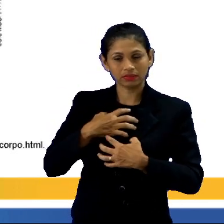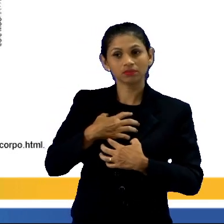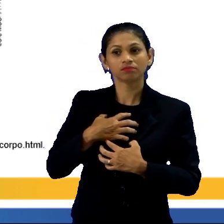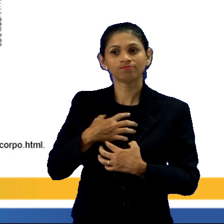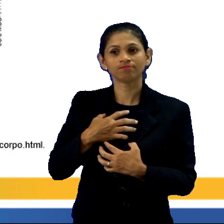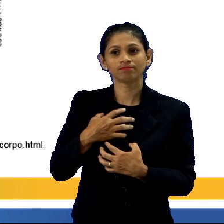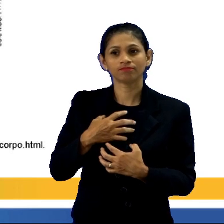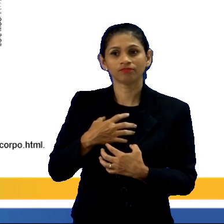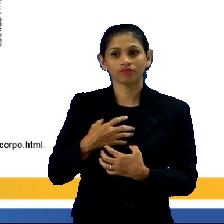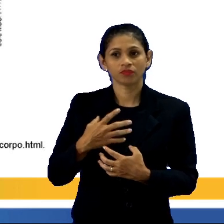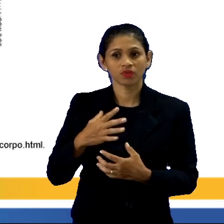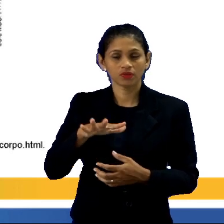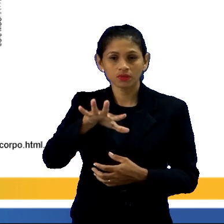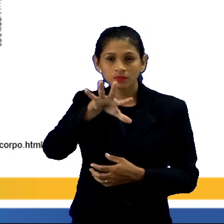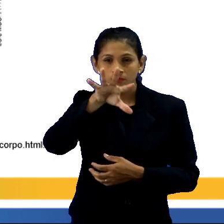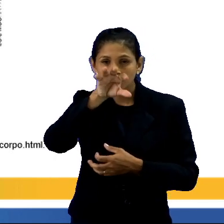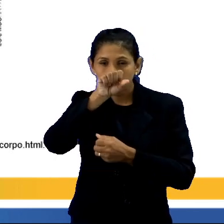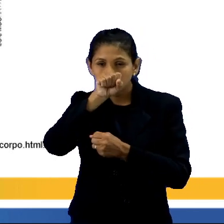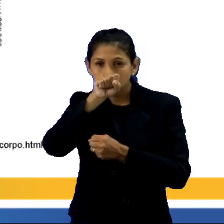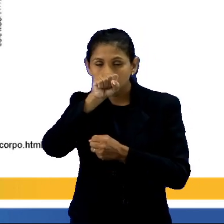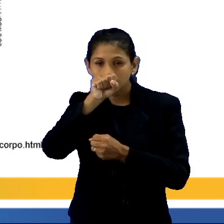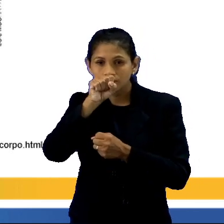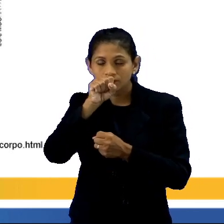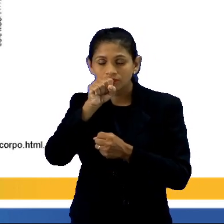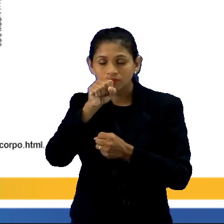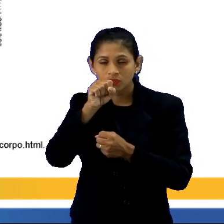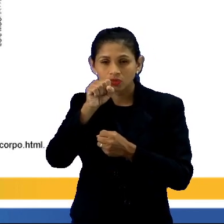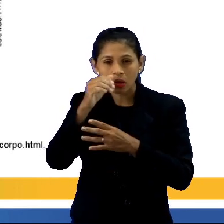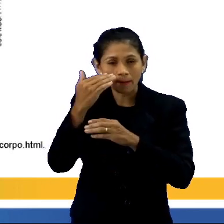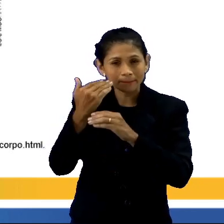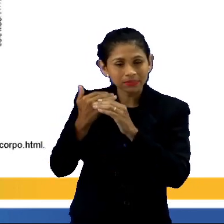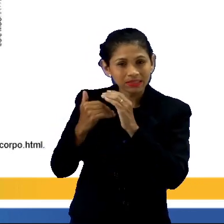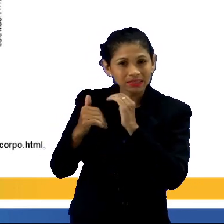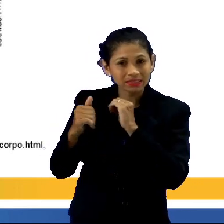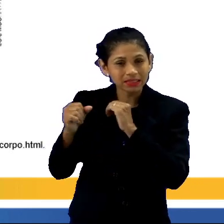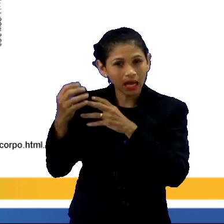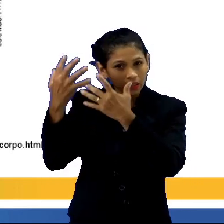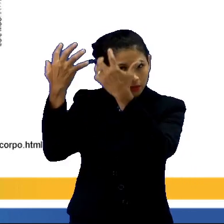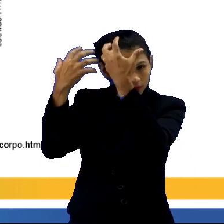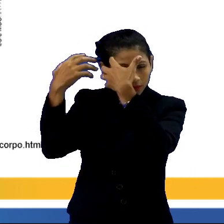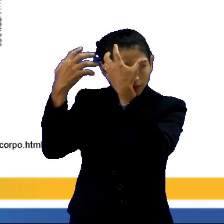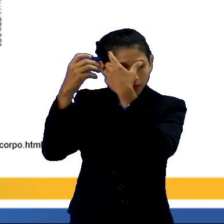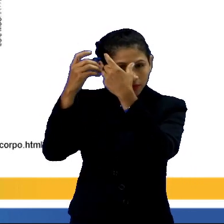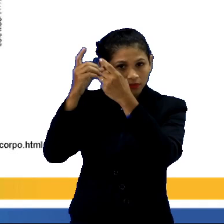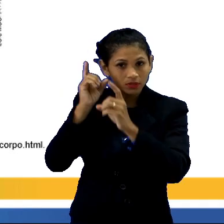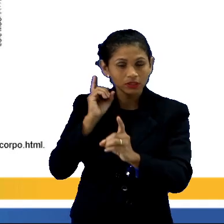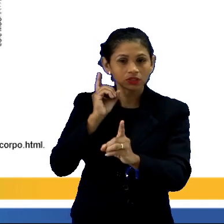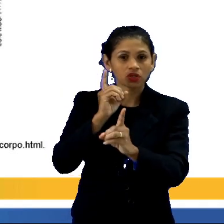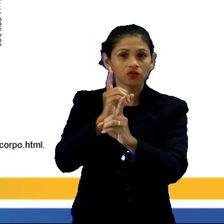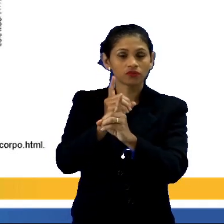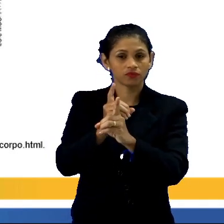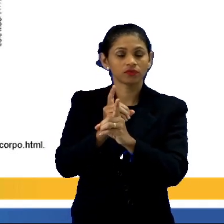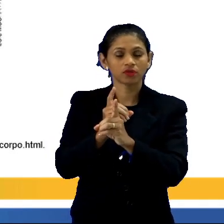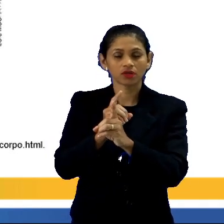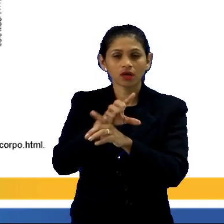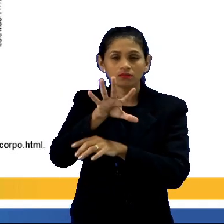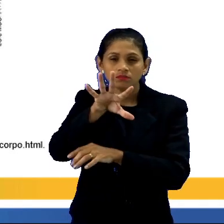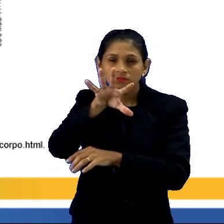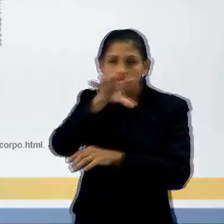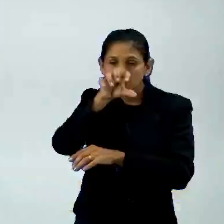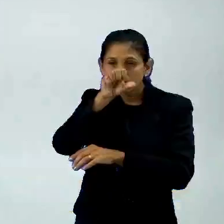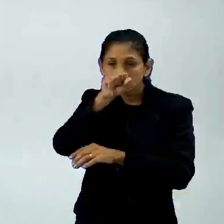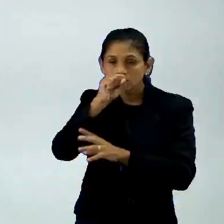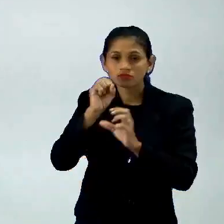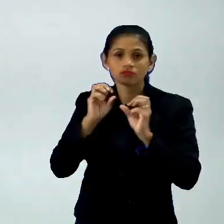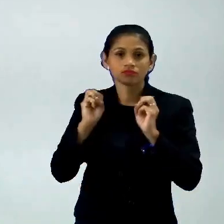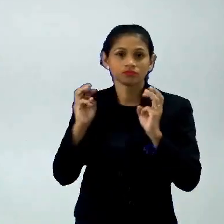aí, pelo nervo olfatório, essas células mandam mensagens no cérebro e aí a gente vai conseguir identificar o cheiro das substâncias.